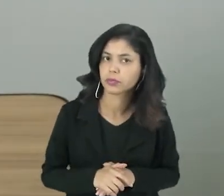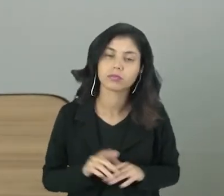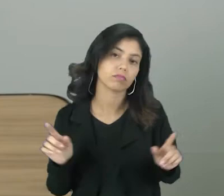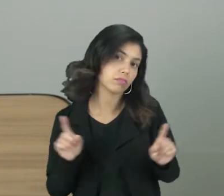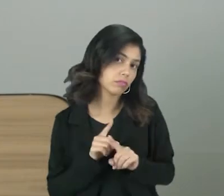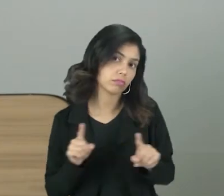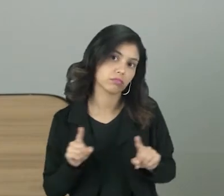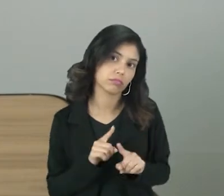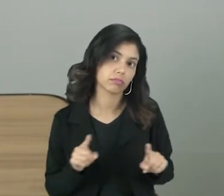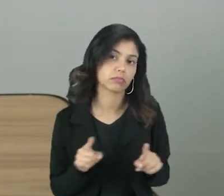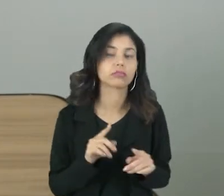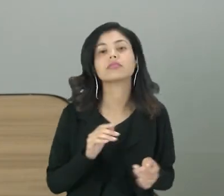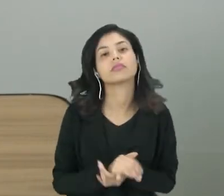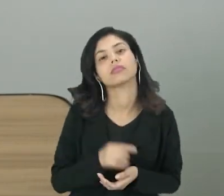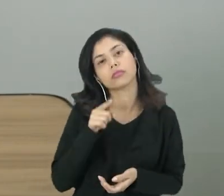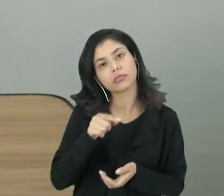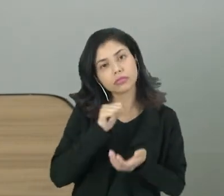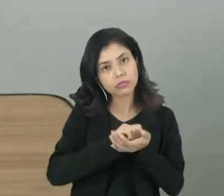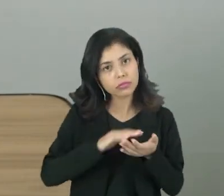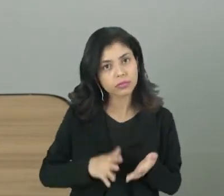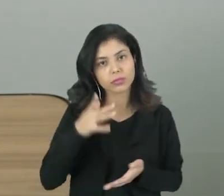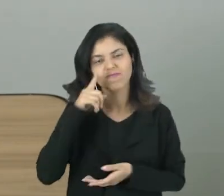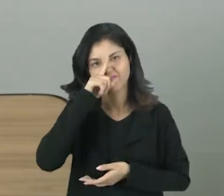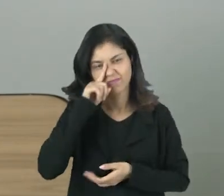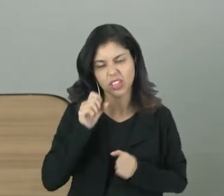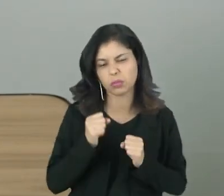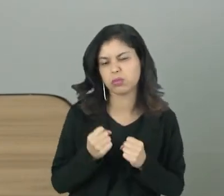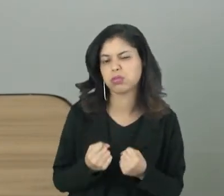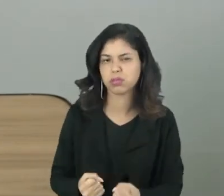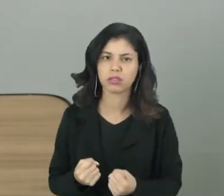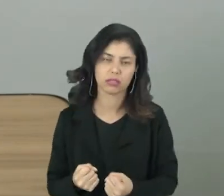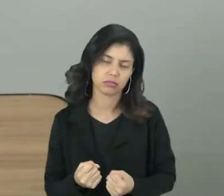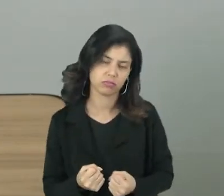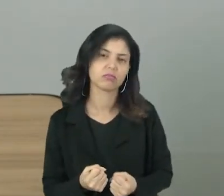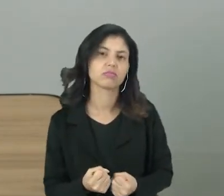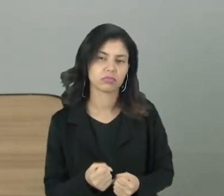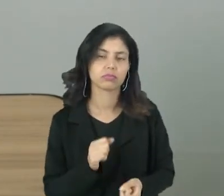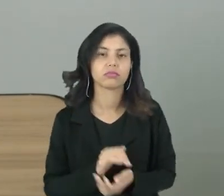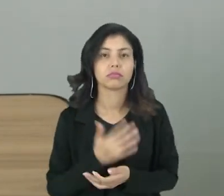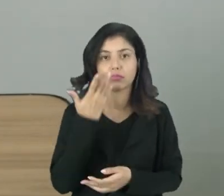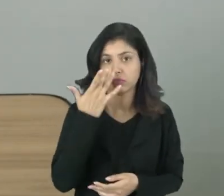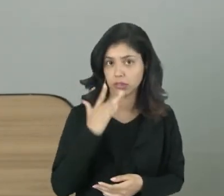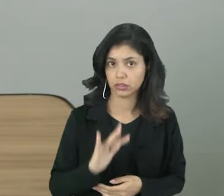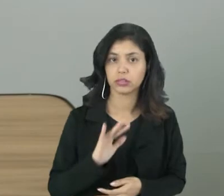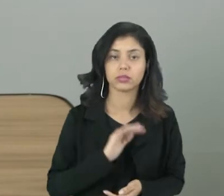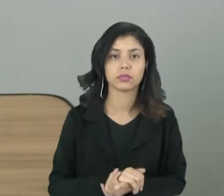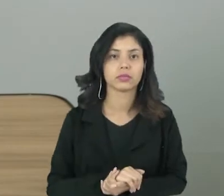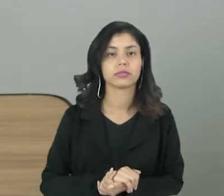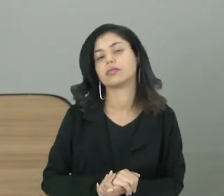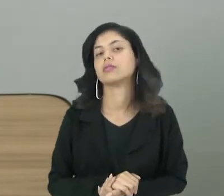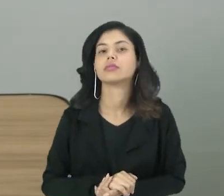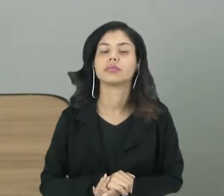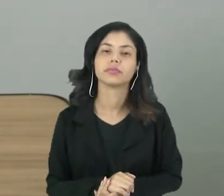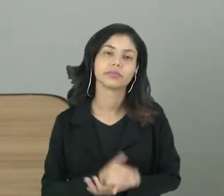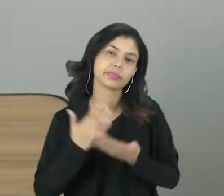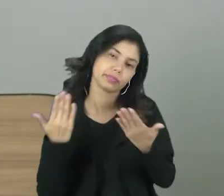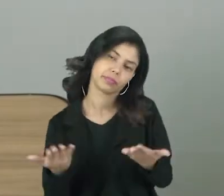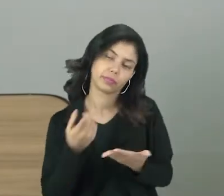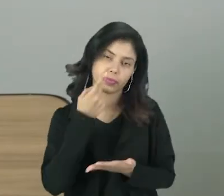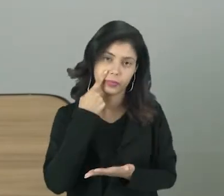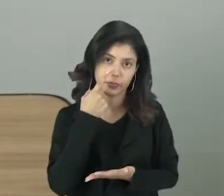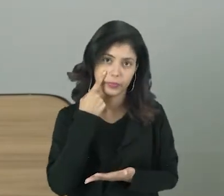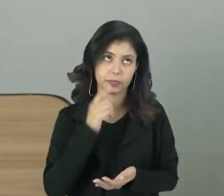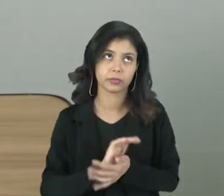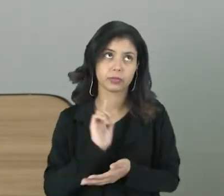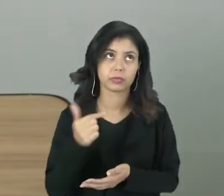Não não é crianças Isso é uma atividade muito pesada principalmente para crianças então